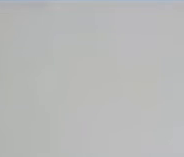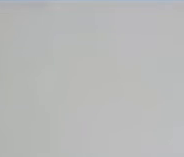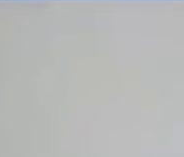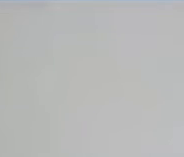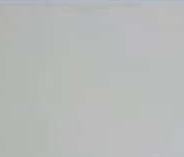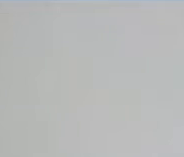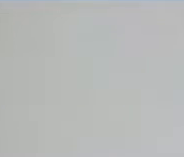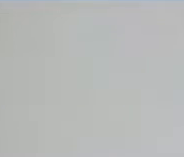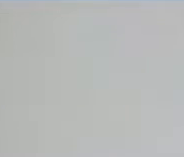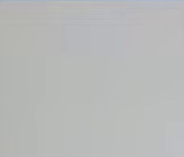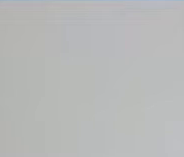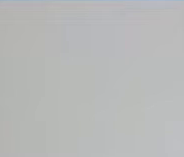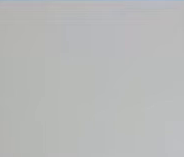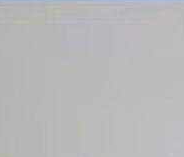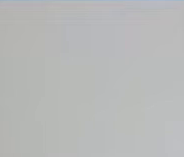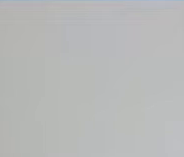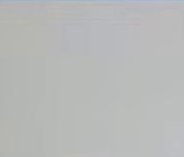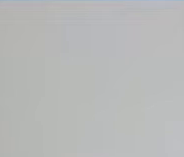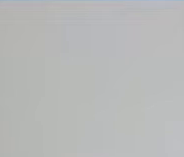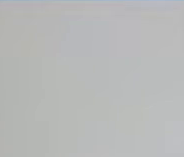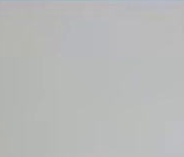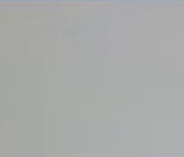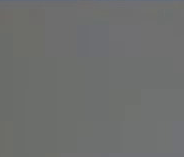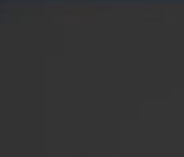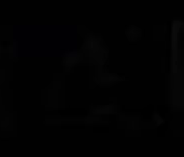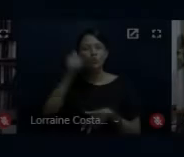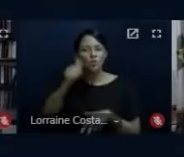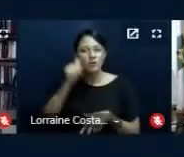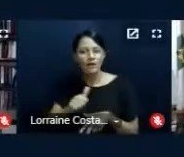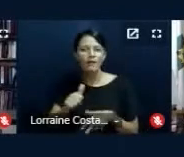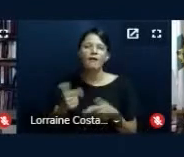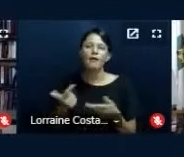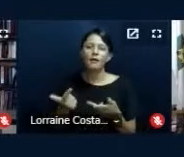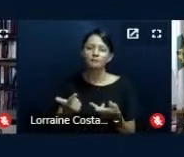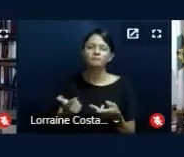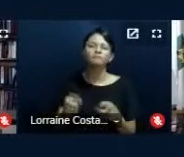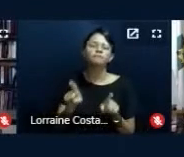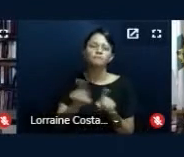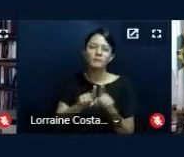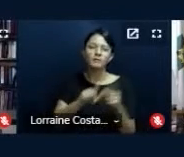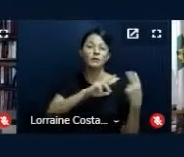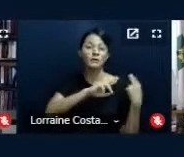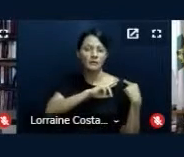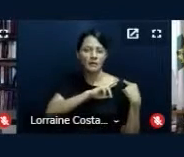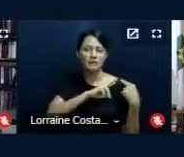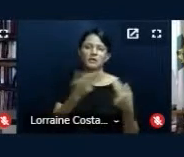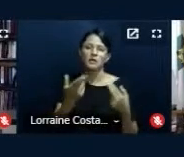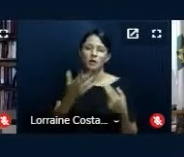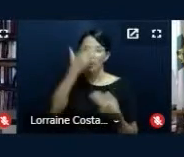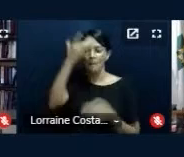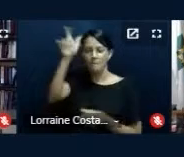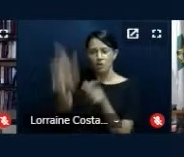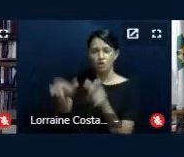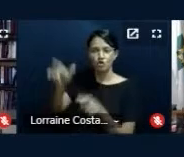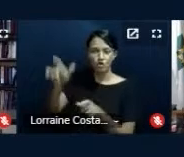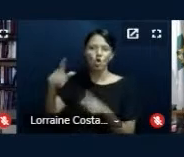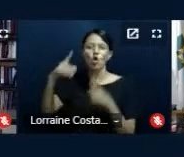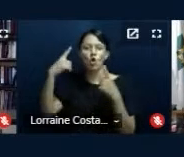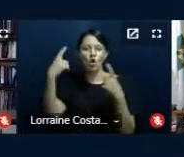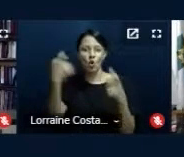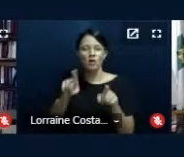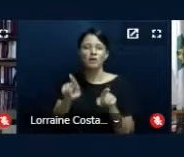estão estigmatizadas como do mundo masculino. Para mudar esse cenário, a Universidade de